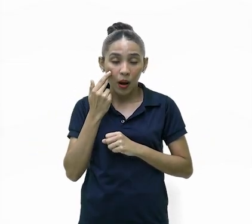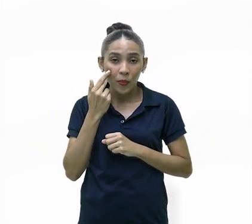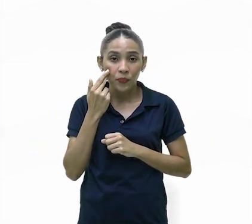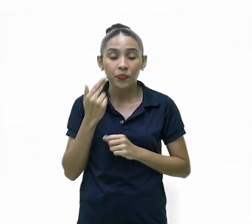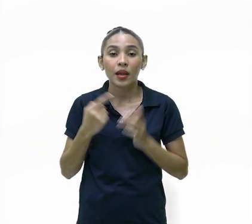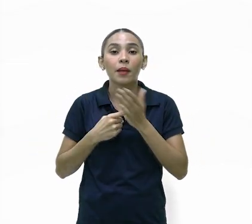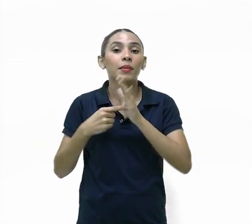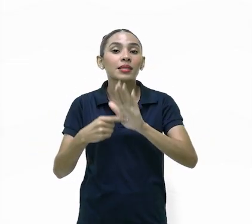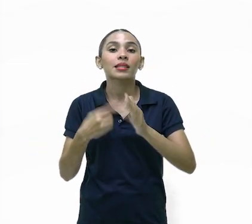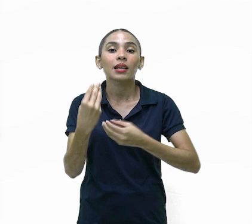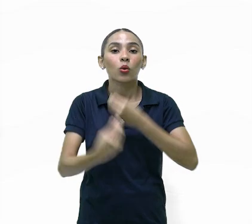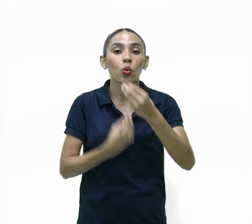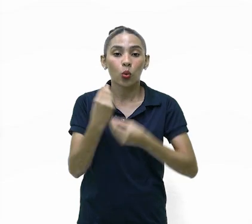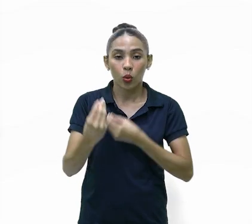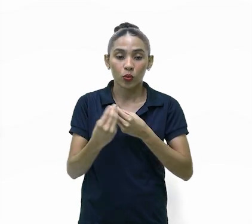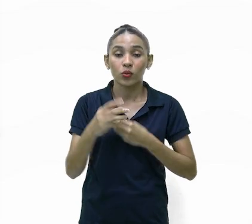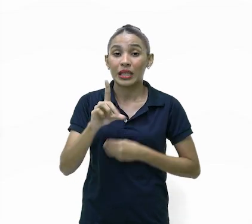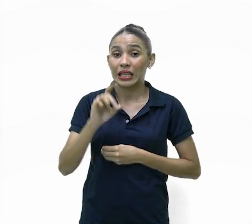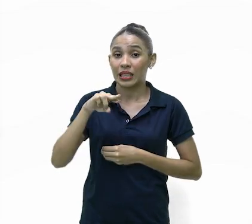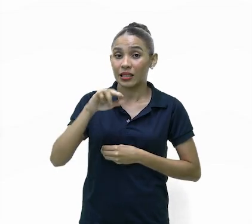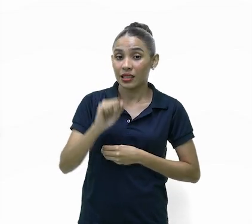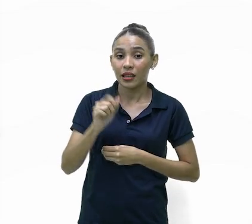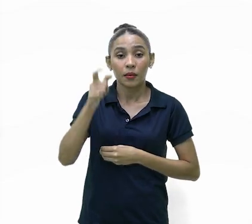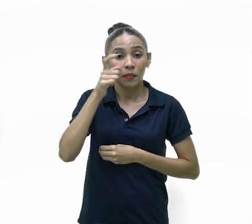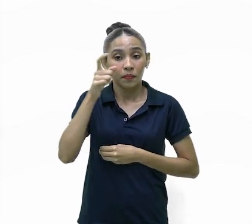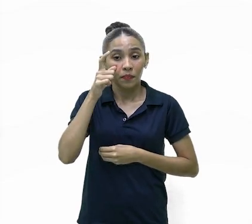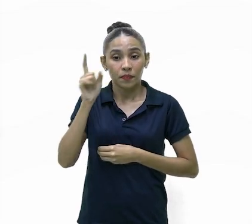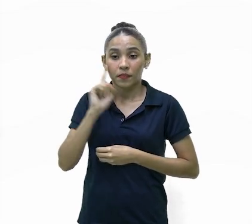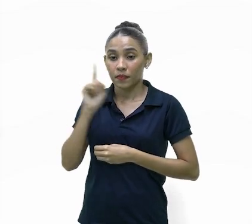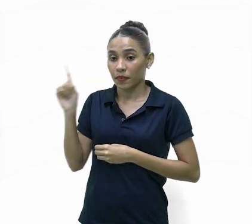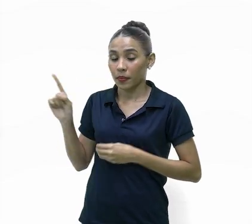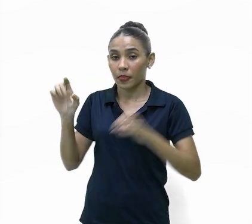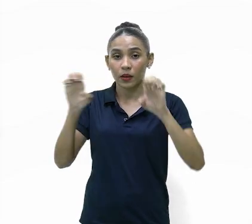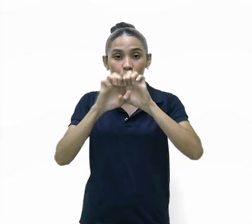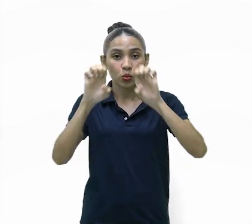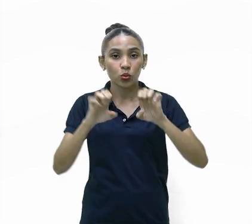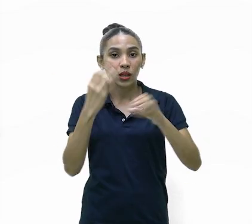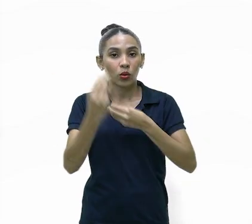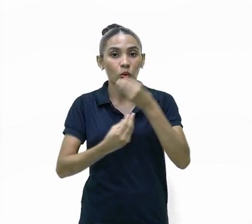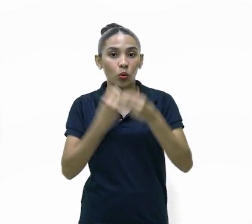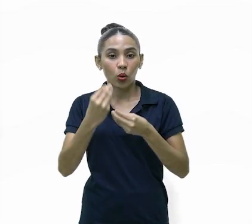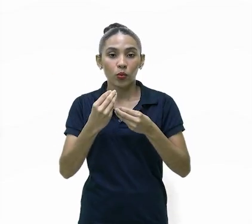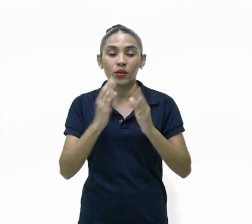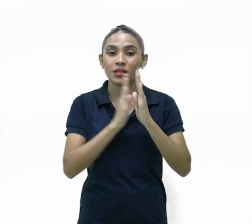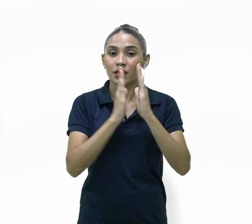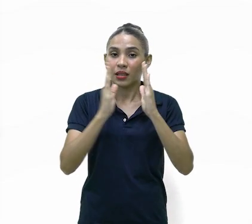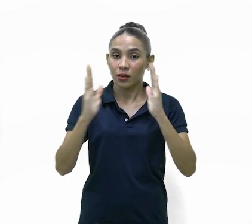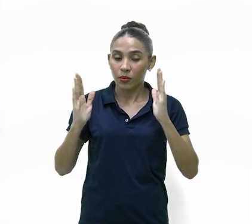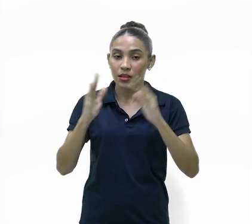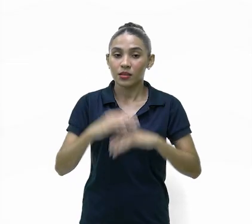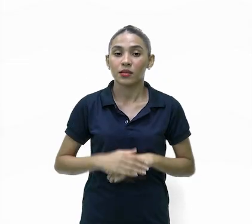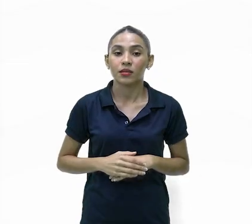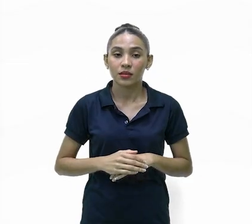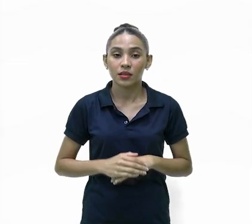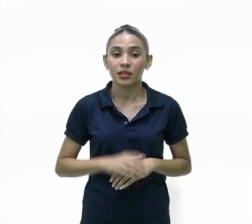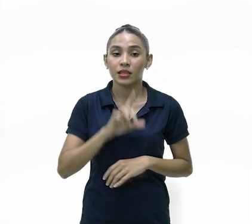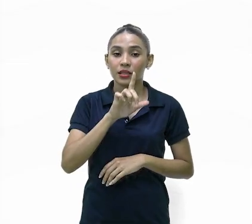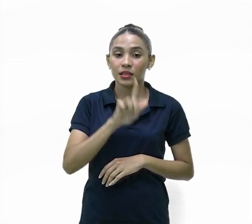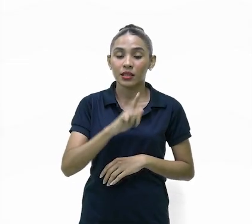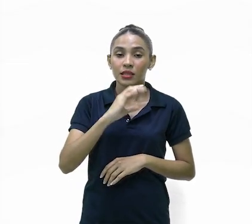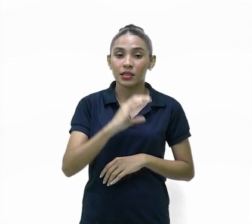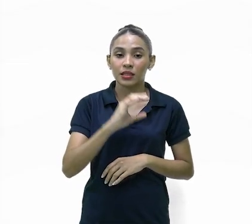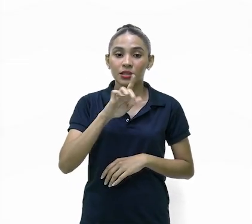né, ele se apresenta aí, o DNA, como você está vendo, a estrutura, ele se apresenta com essa sequência, né?